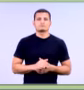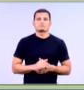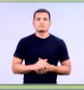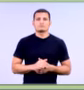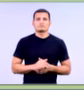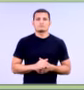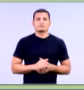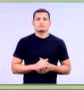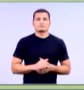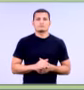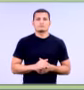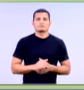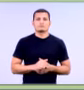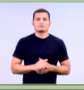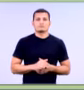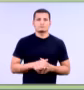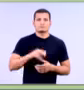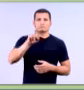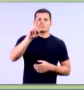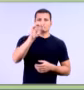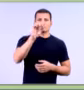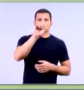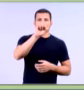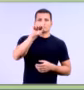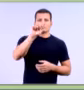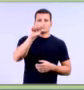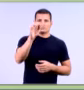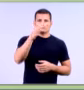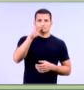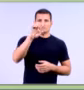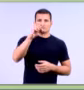Do singular. Vossa Excelência